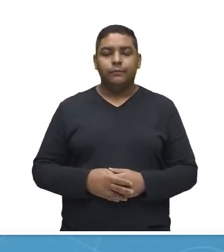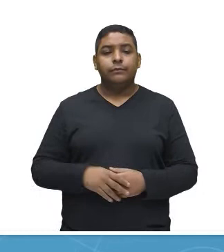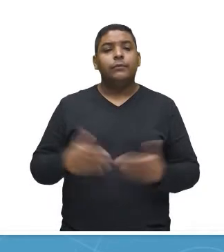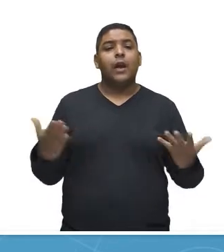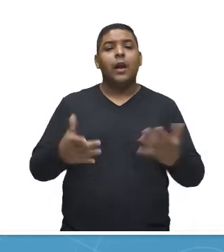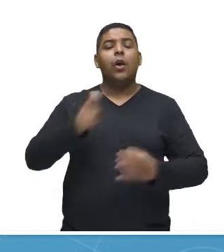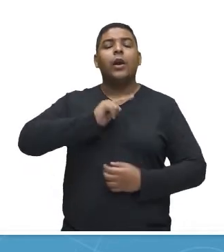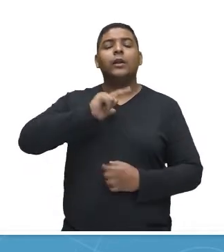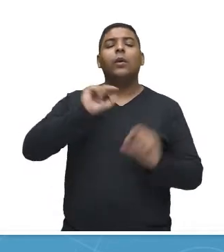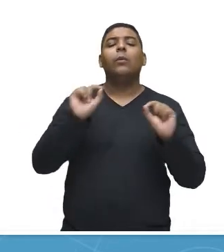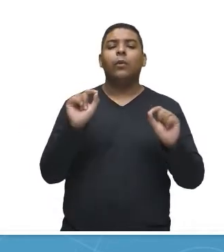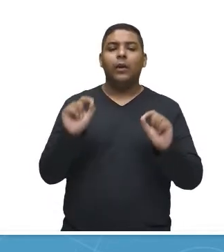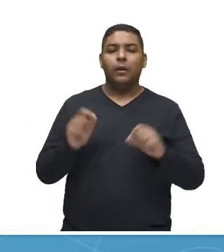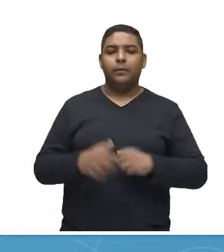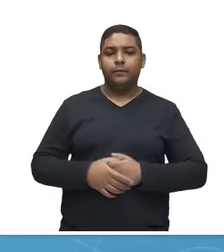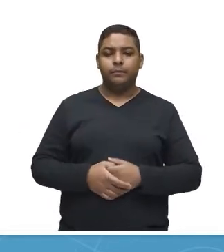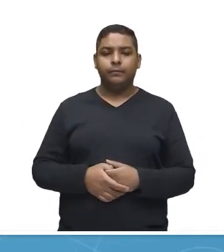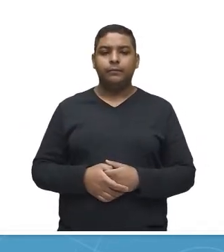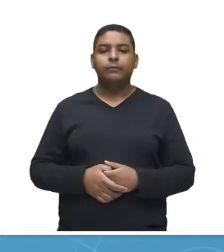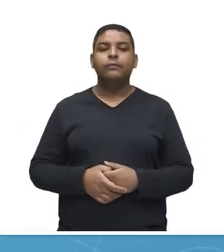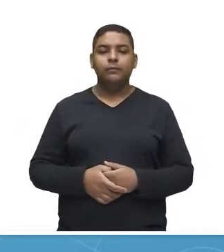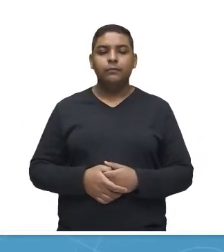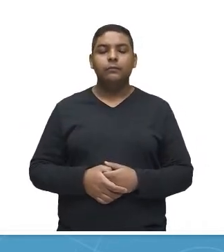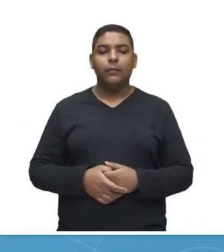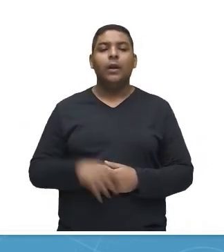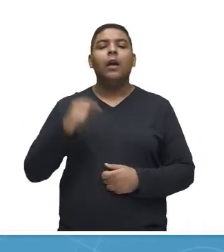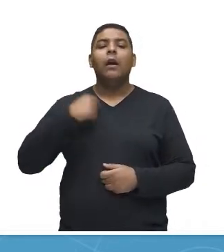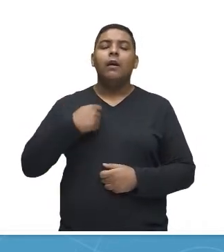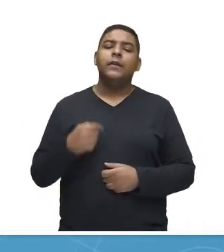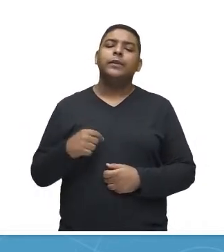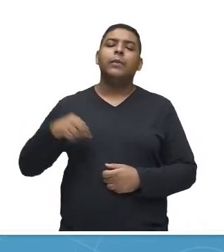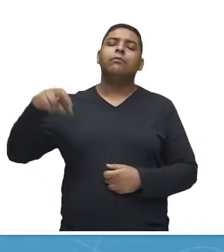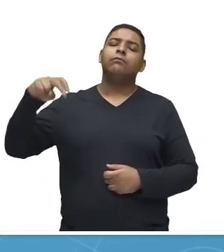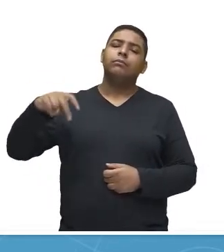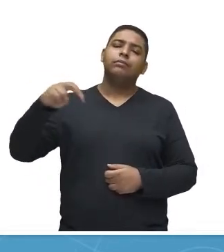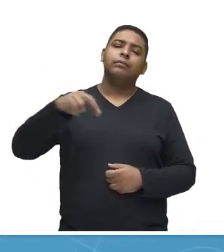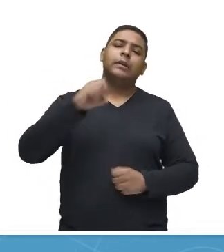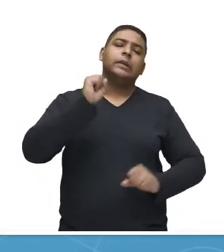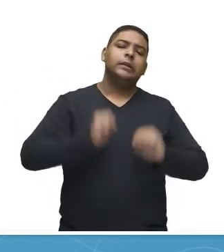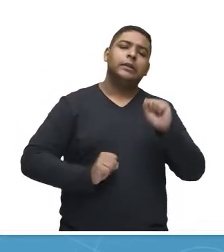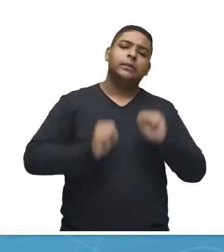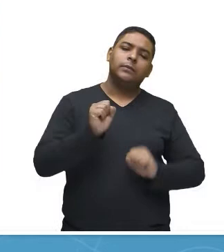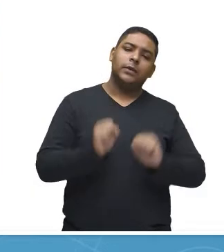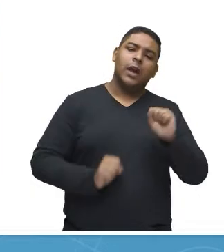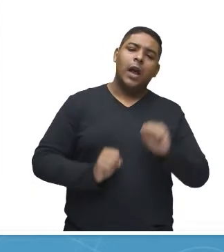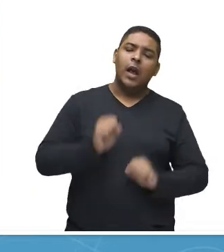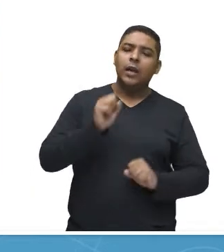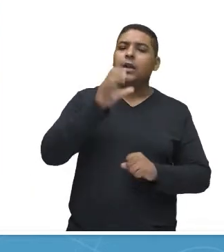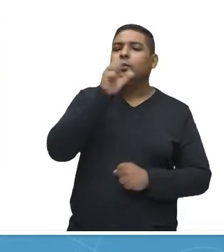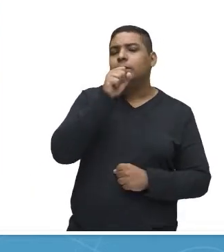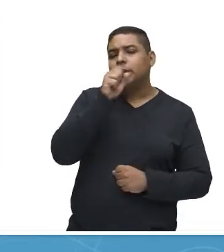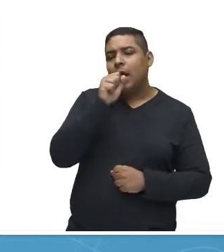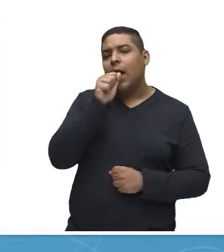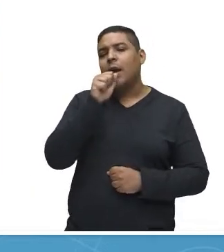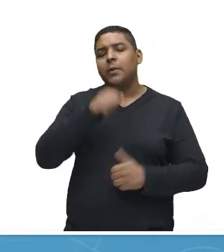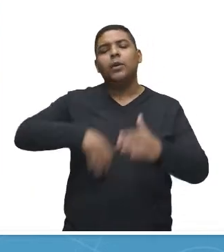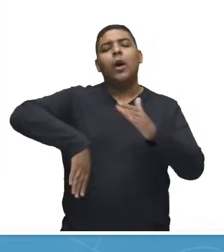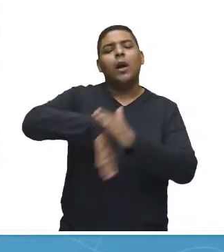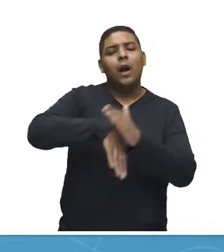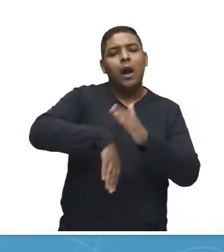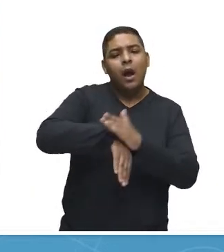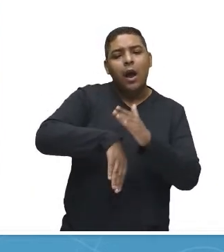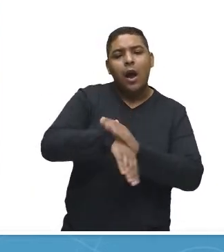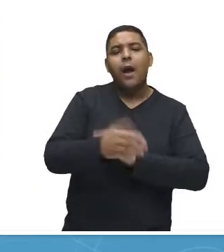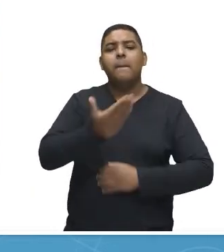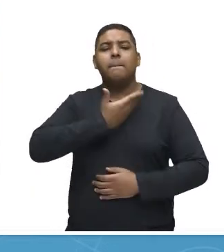de atenção a vocês. Fazer uma caminhada aos sábados ou jogar bola com os amigos de vez